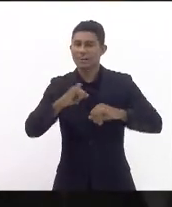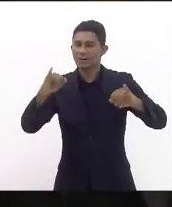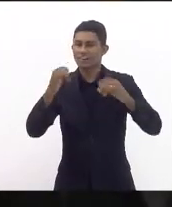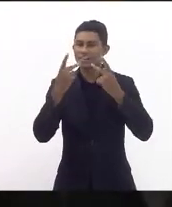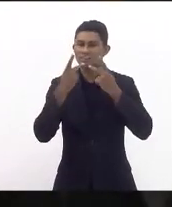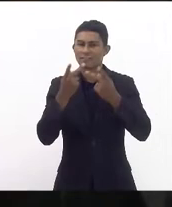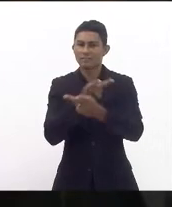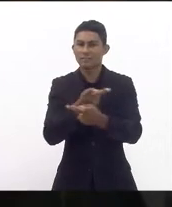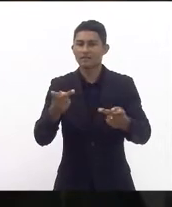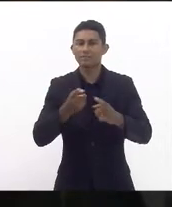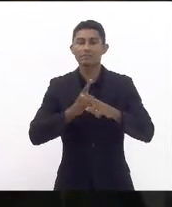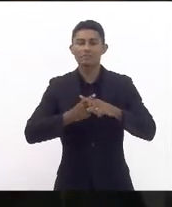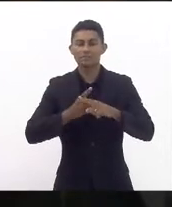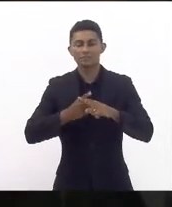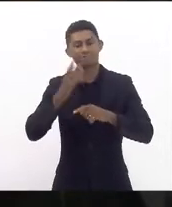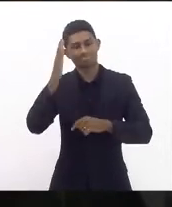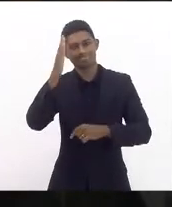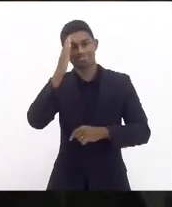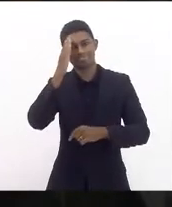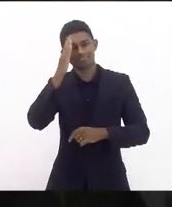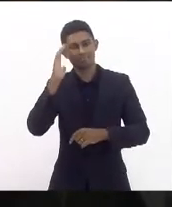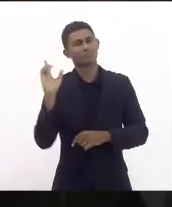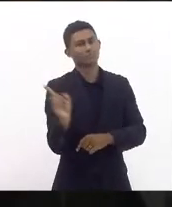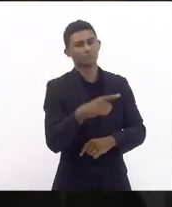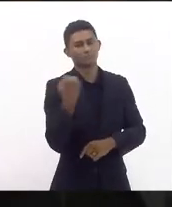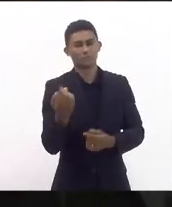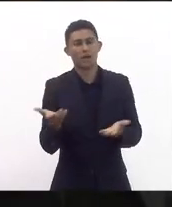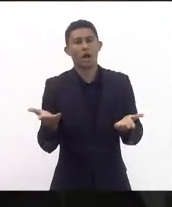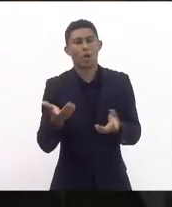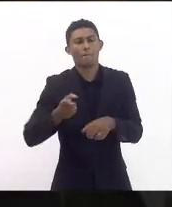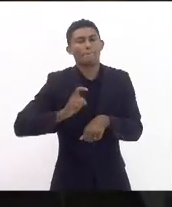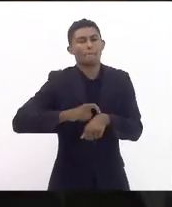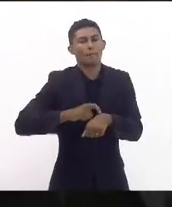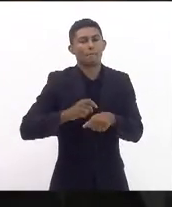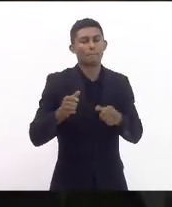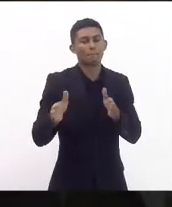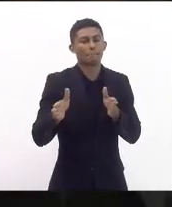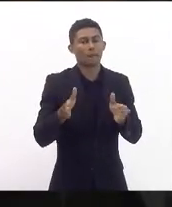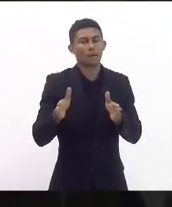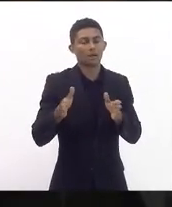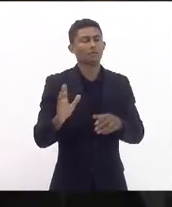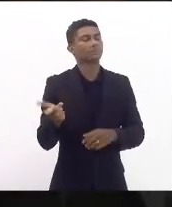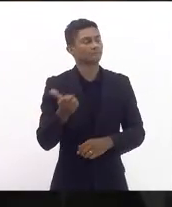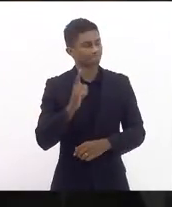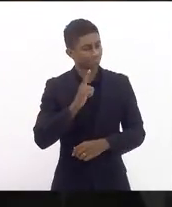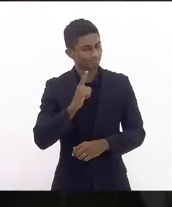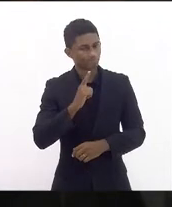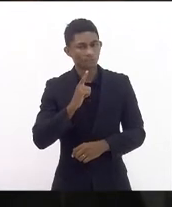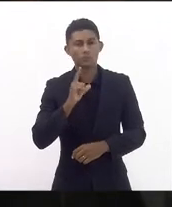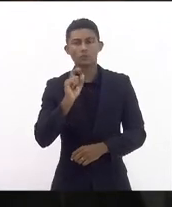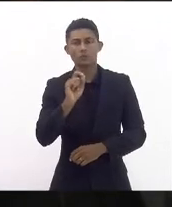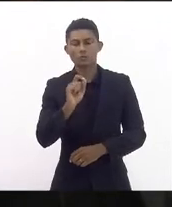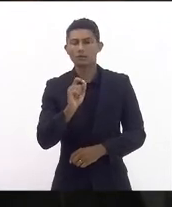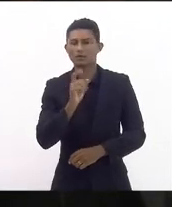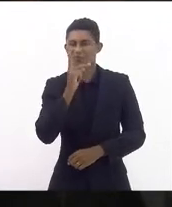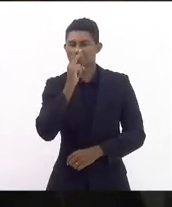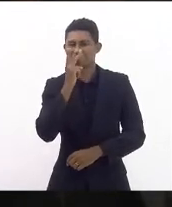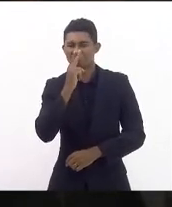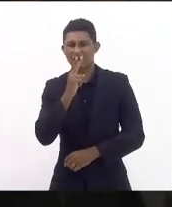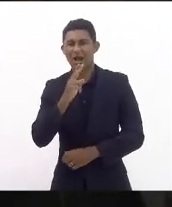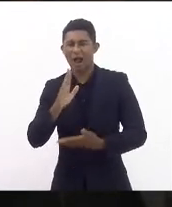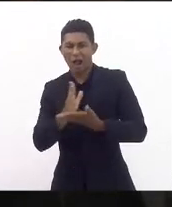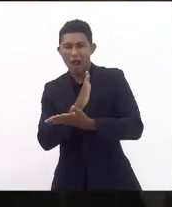nesses tempos que vivemos de uma onda de discriminação